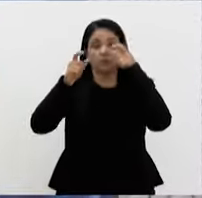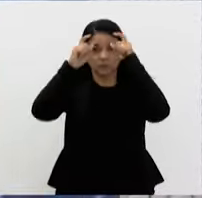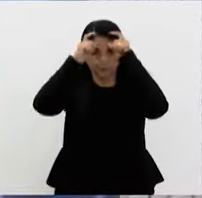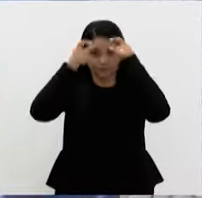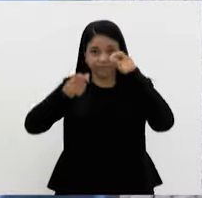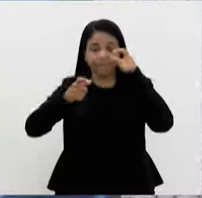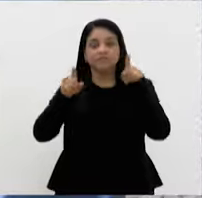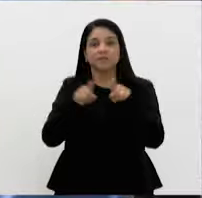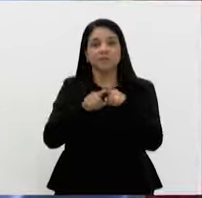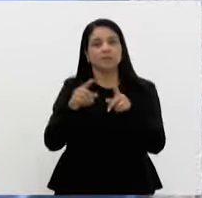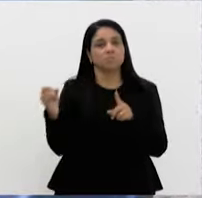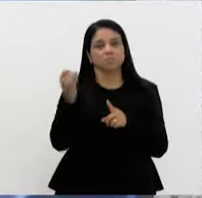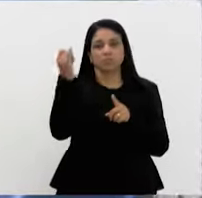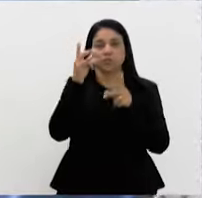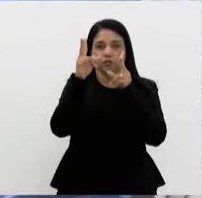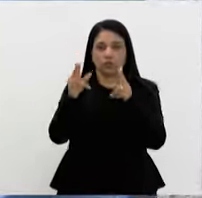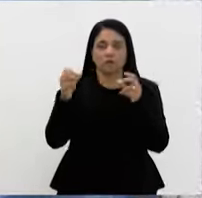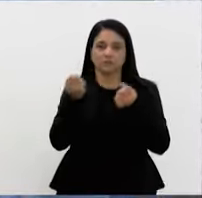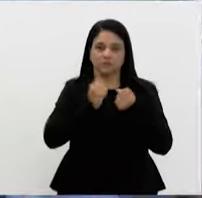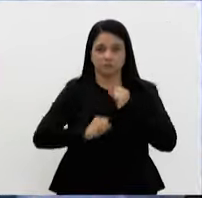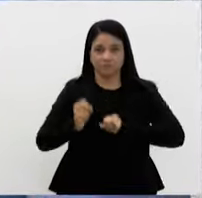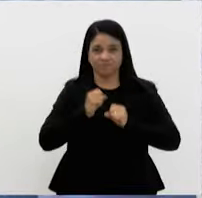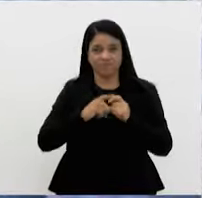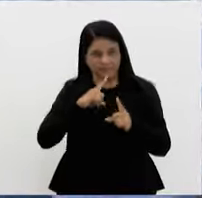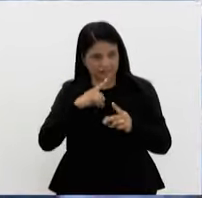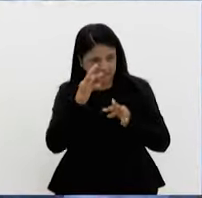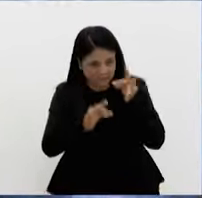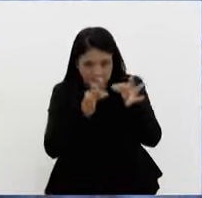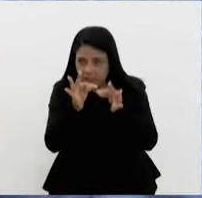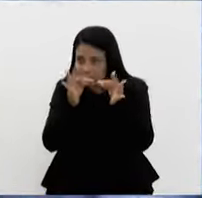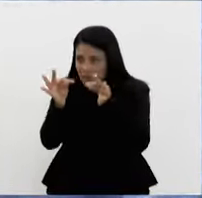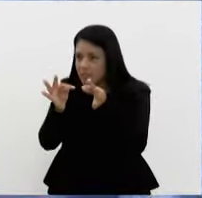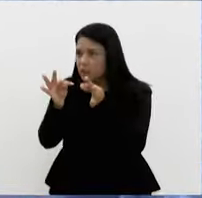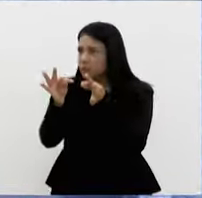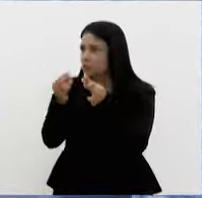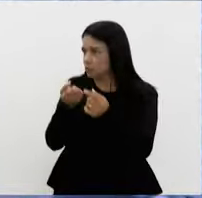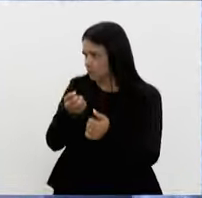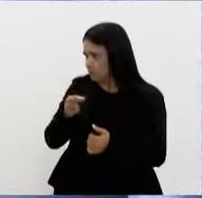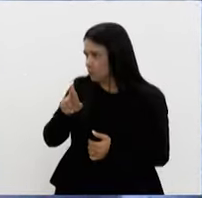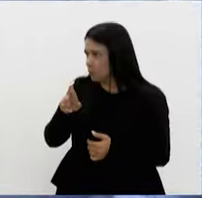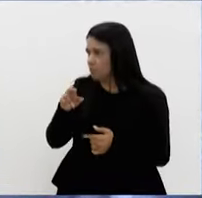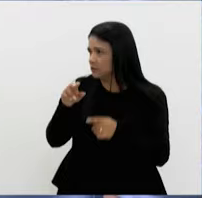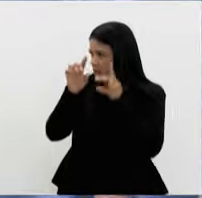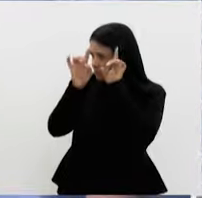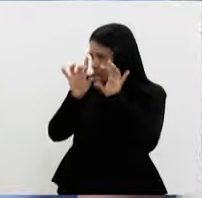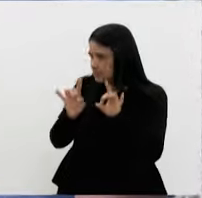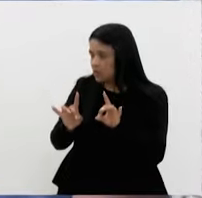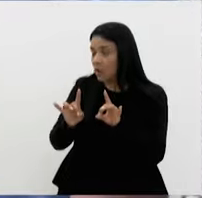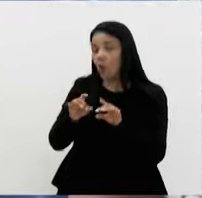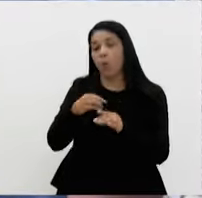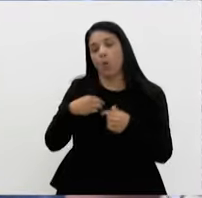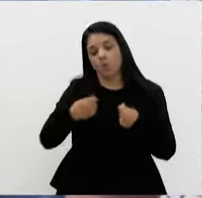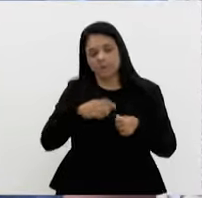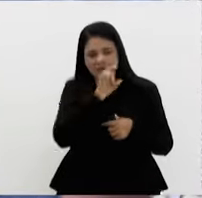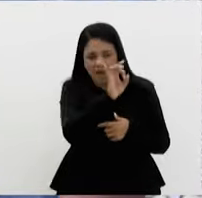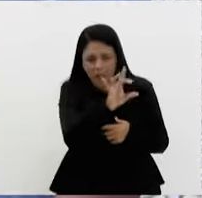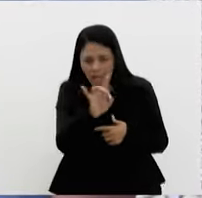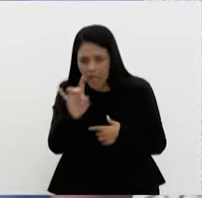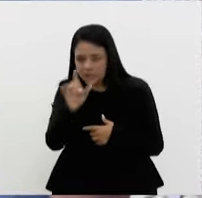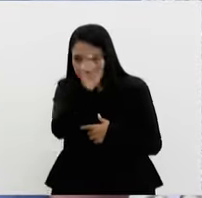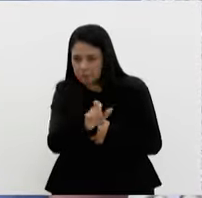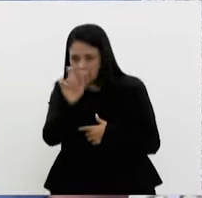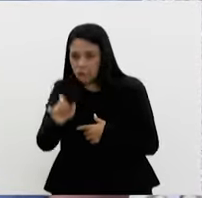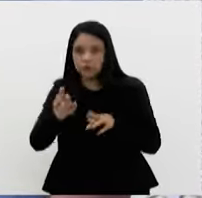ansiedade. E doutor, existe algum tratamento específico, alguma medicação específica, ou é necessário estudar caso a caso da doença?